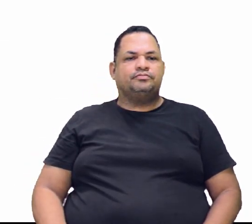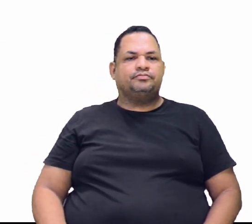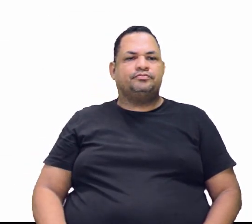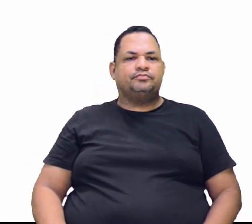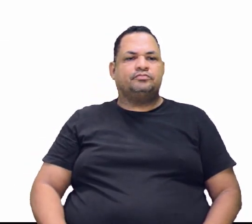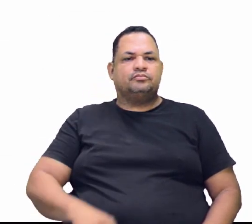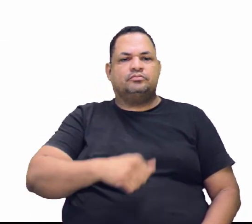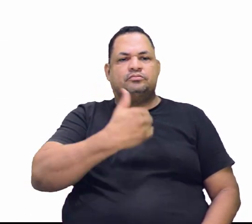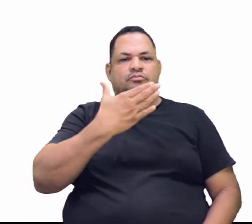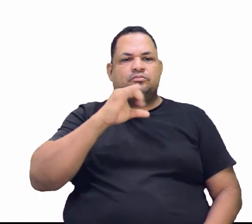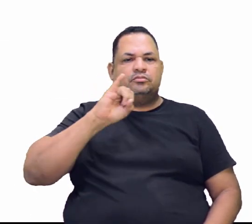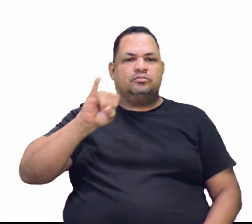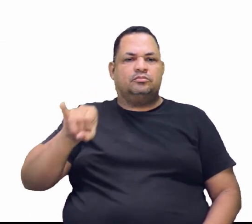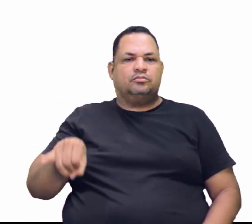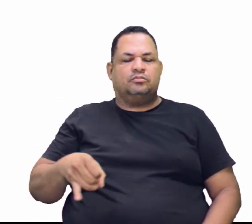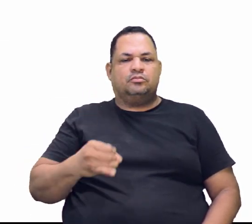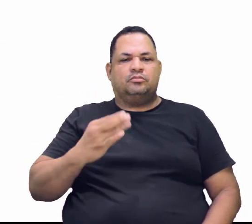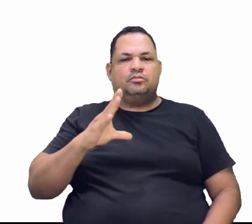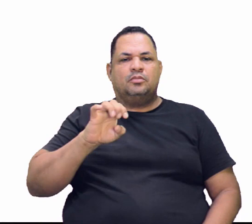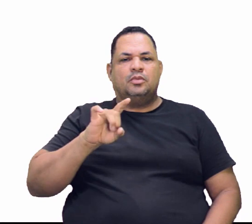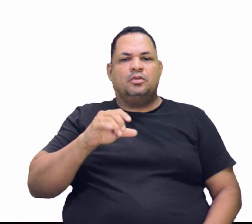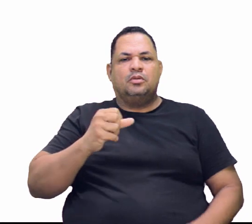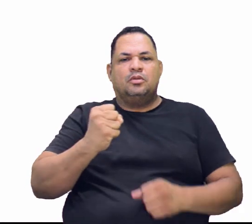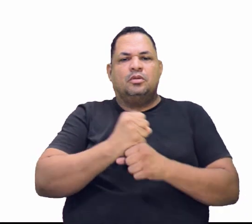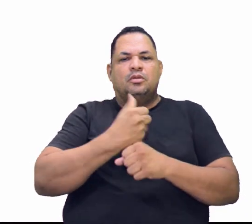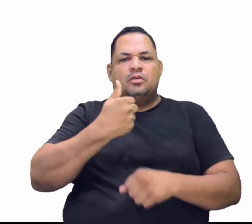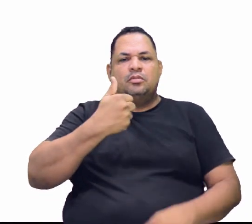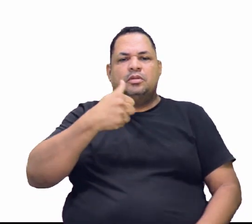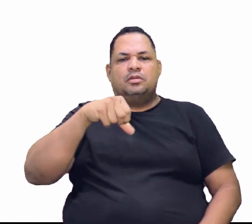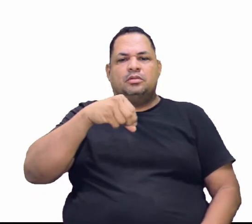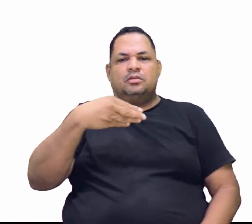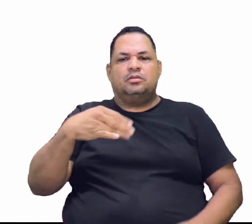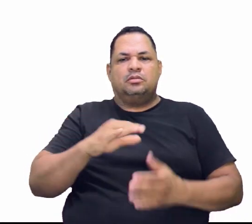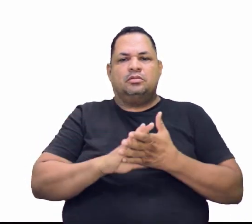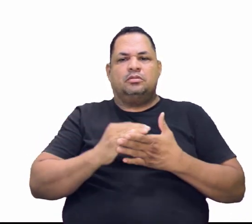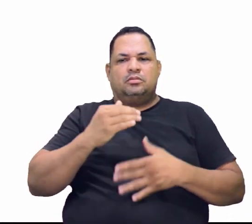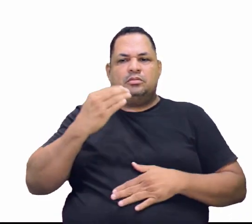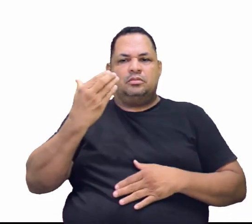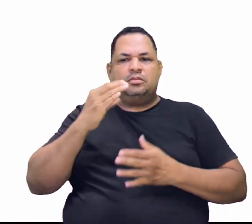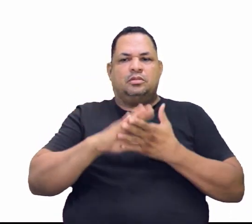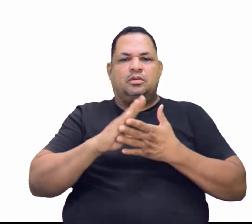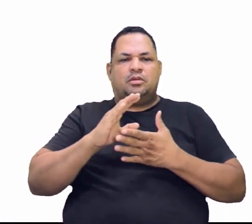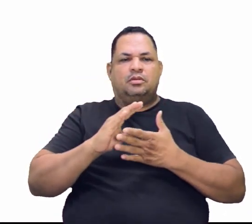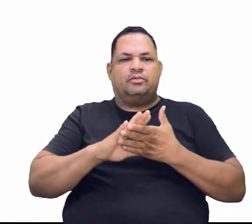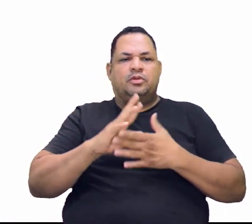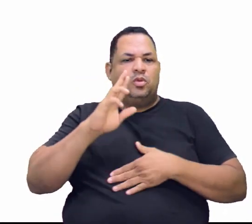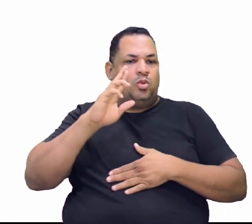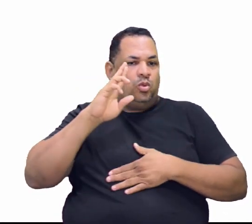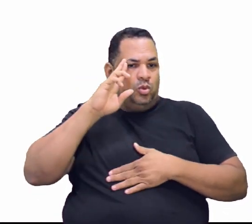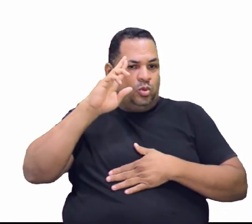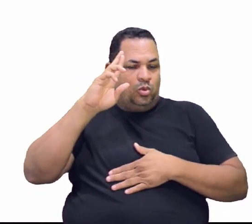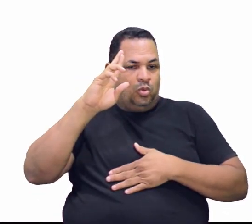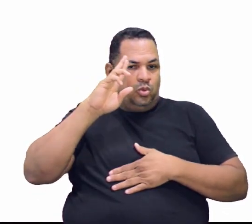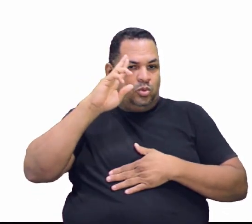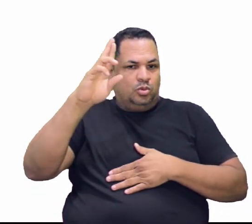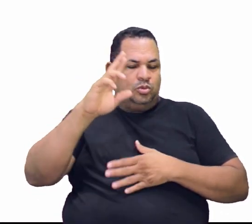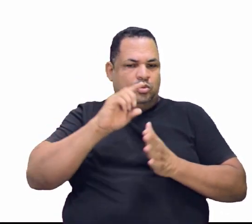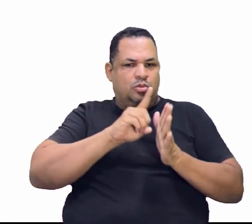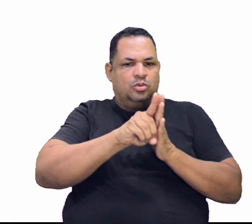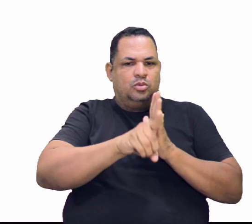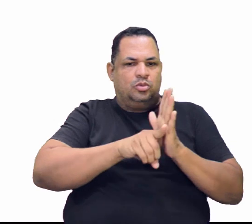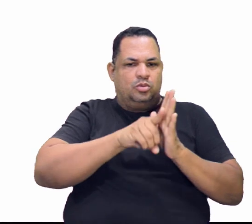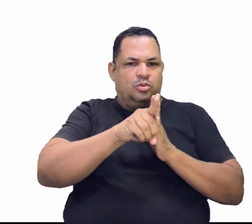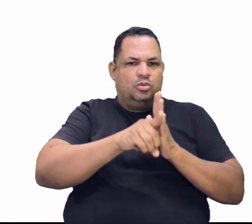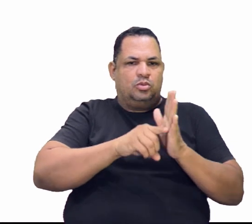No dia 10 de julho de 31, o capitão Aloysio Ferreira foi nomeado diretor da Estrada de